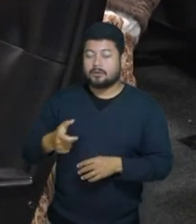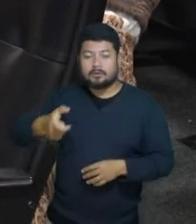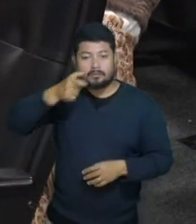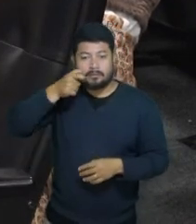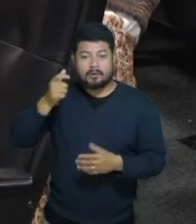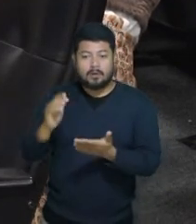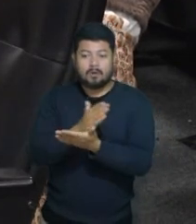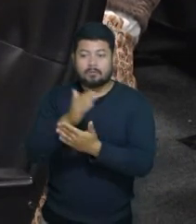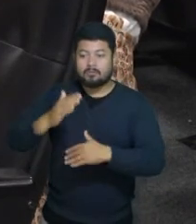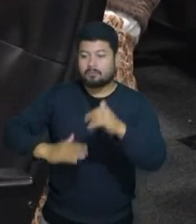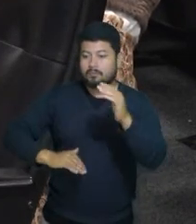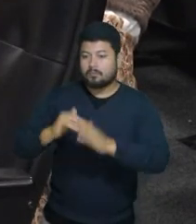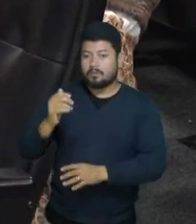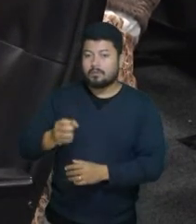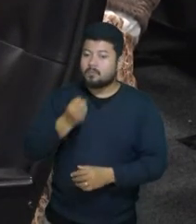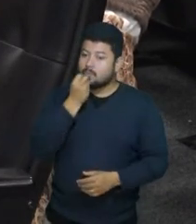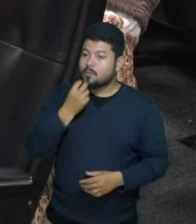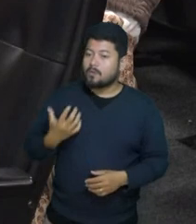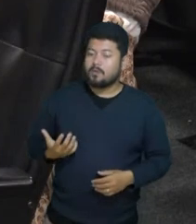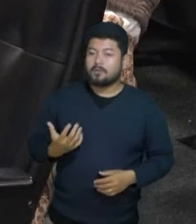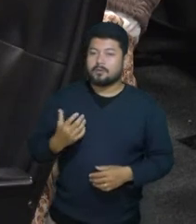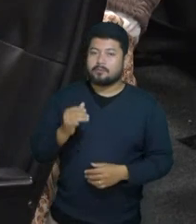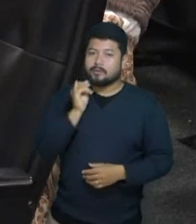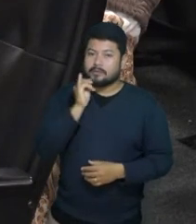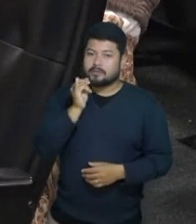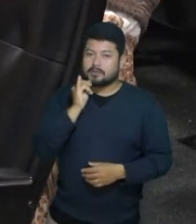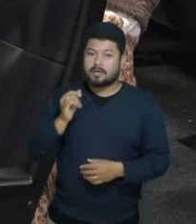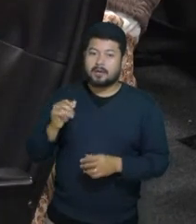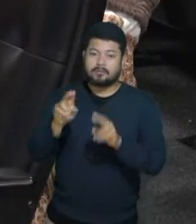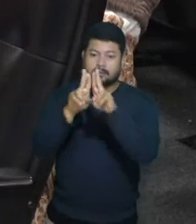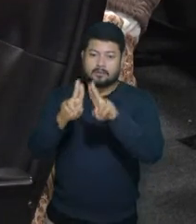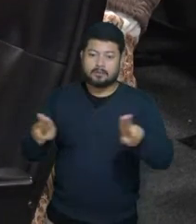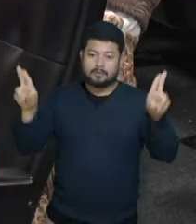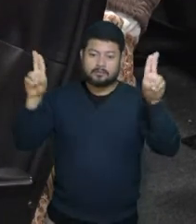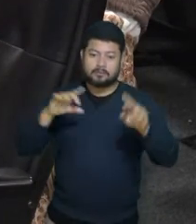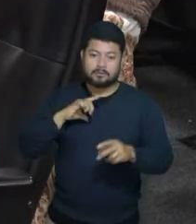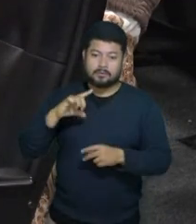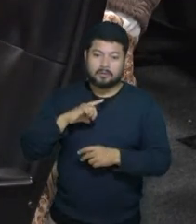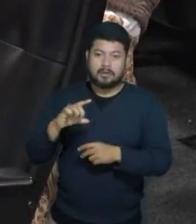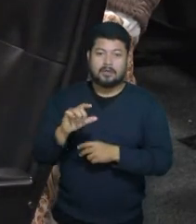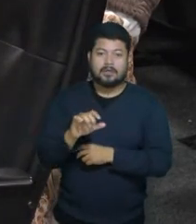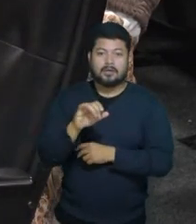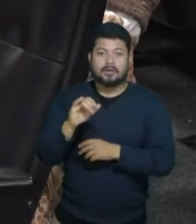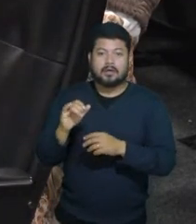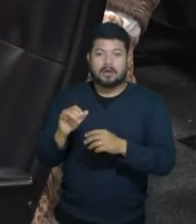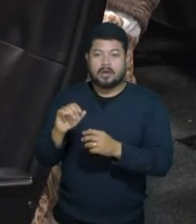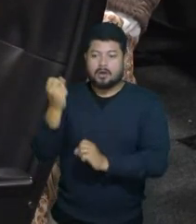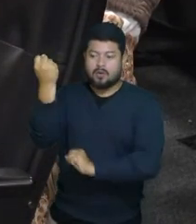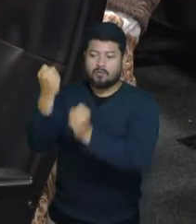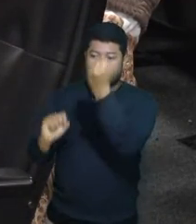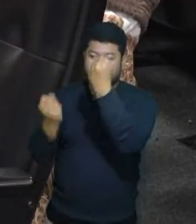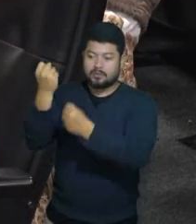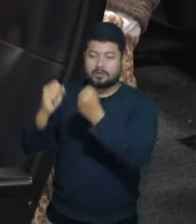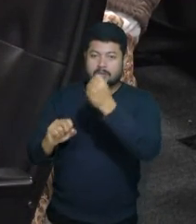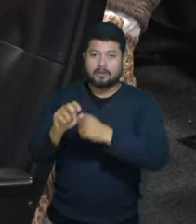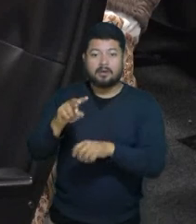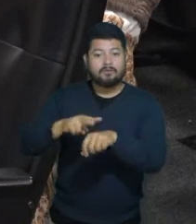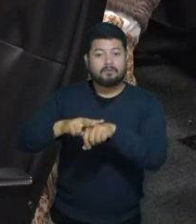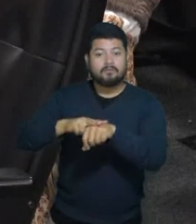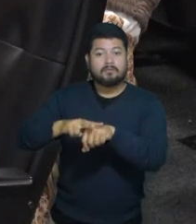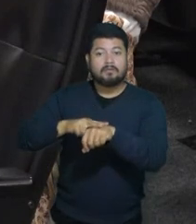que a gente até vê do aspecto de inteligência econômica para essa transição, o desenvolvimento ali